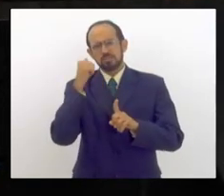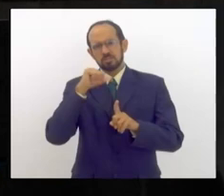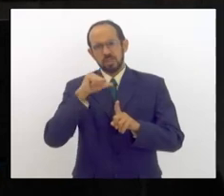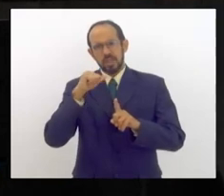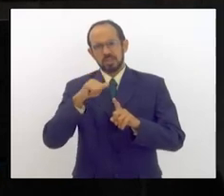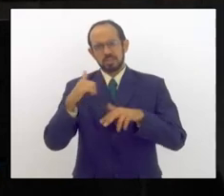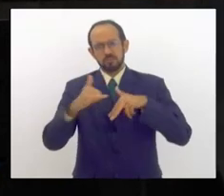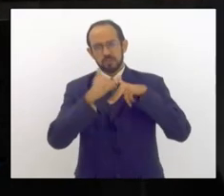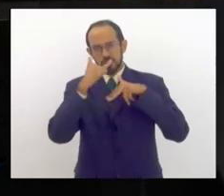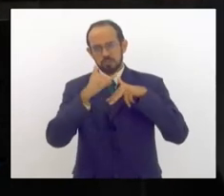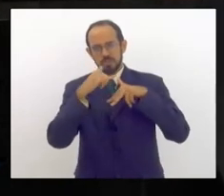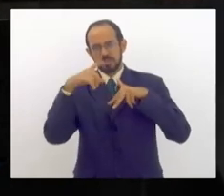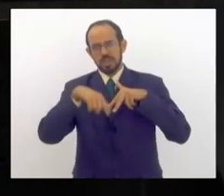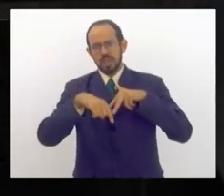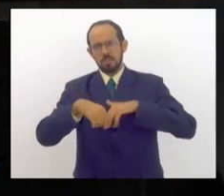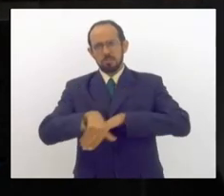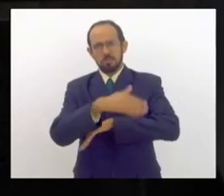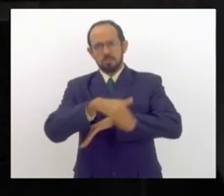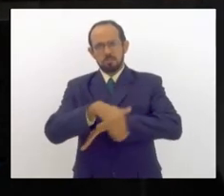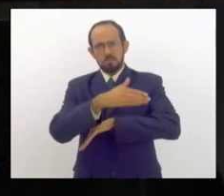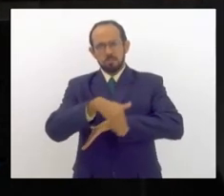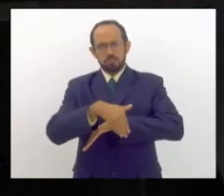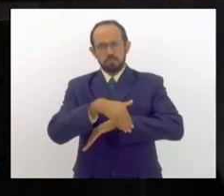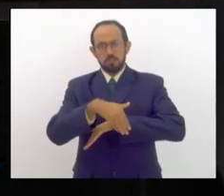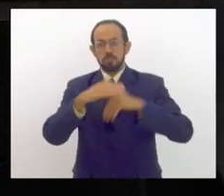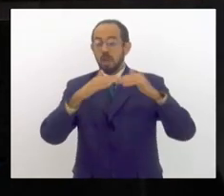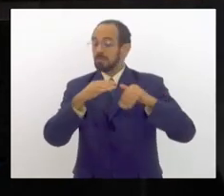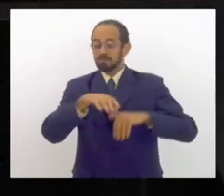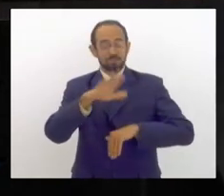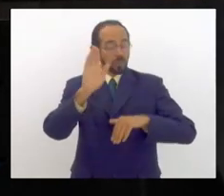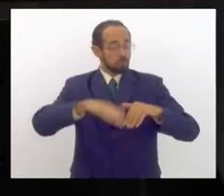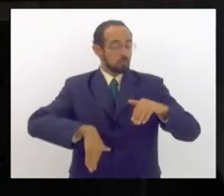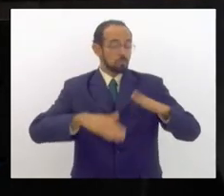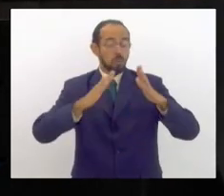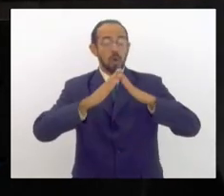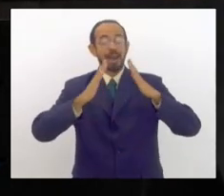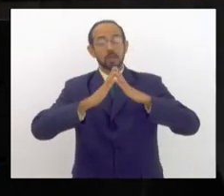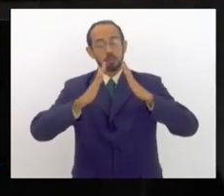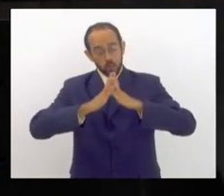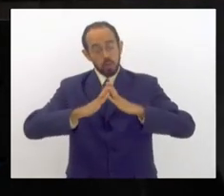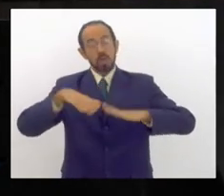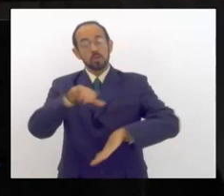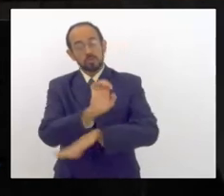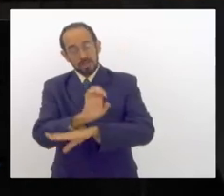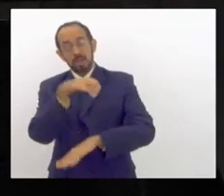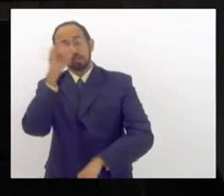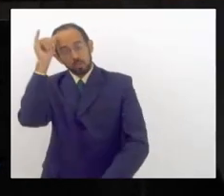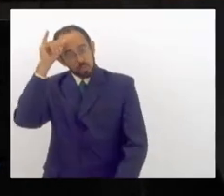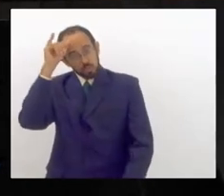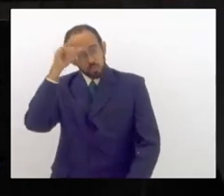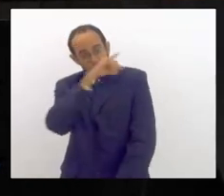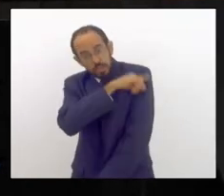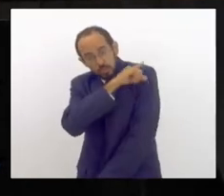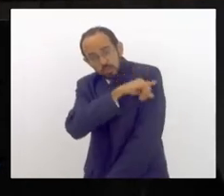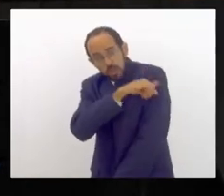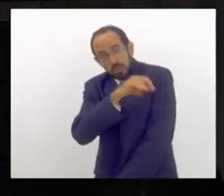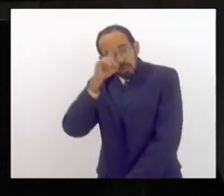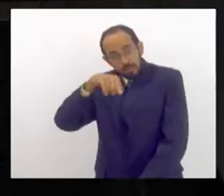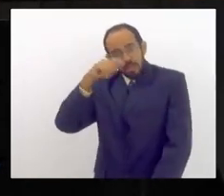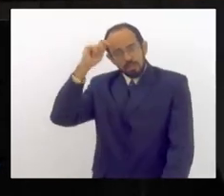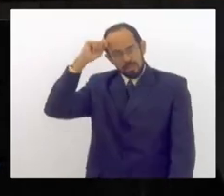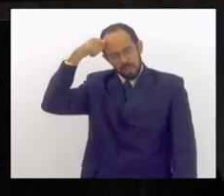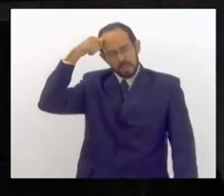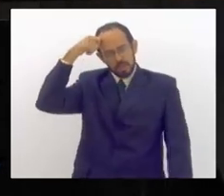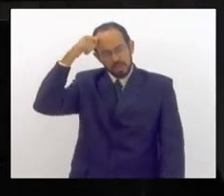57%, são moradoras do estado do Rio de Janeiro e são negras. E é importante dizer o quanto